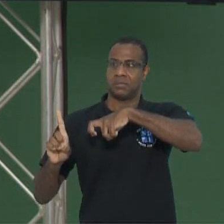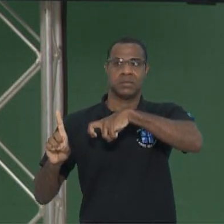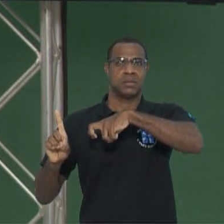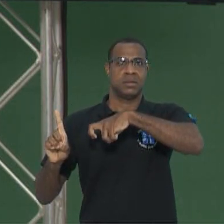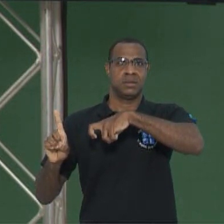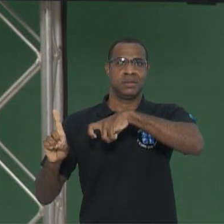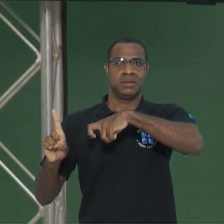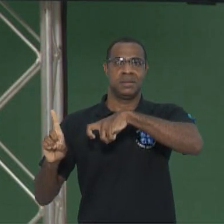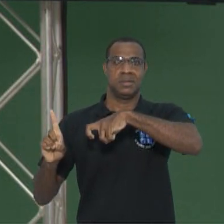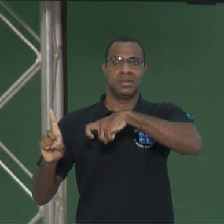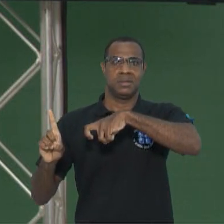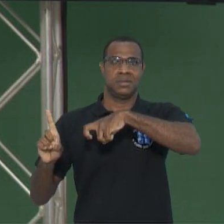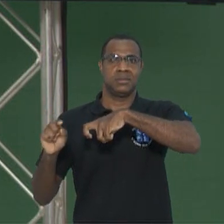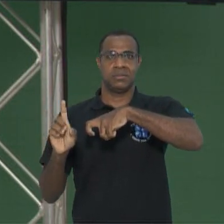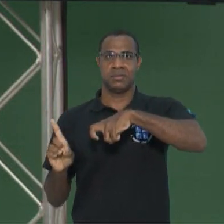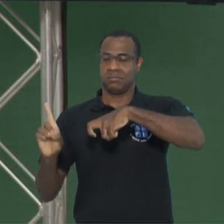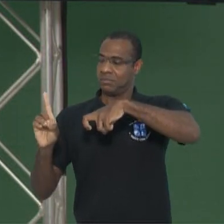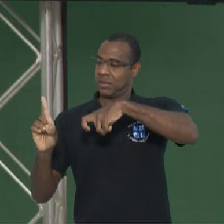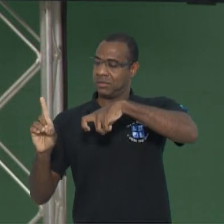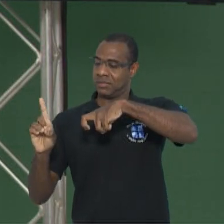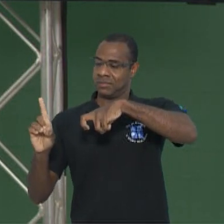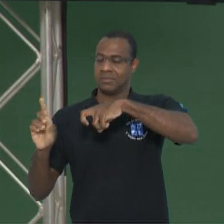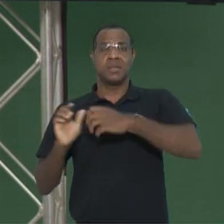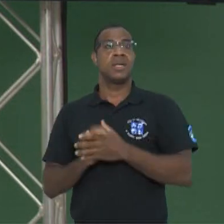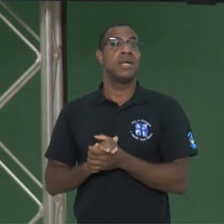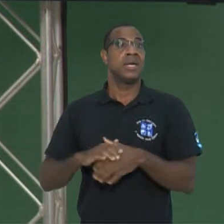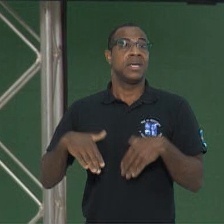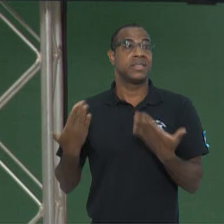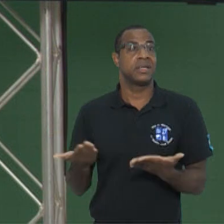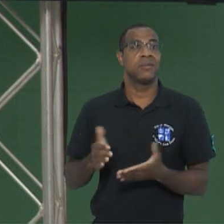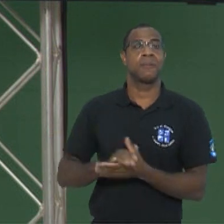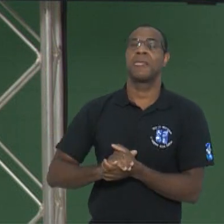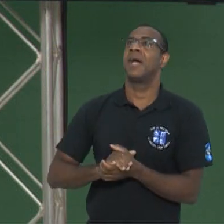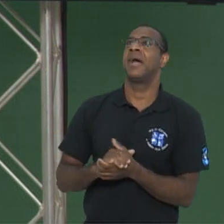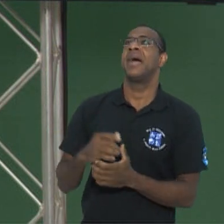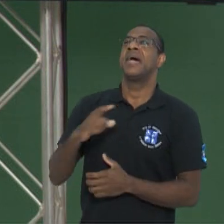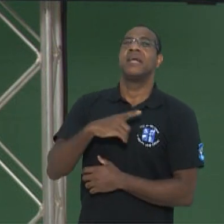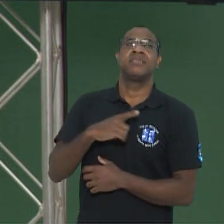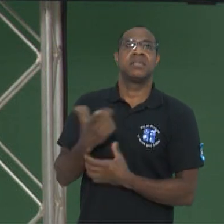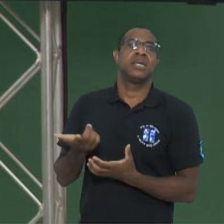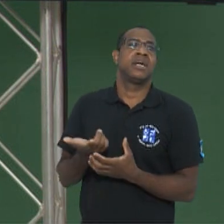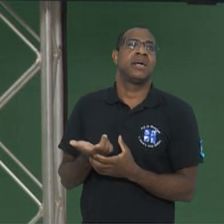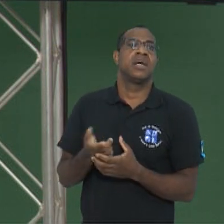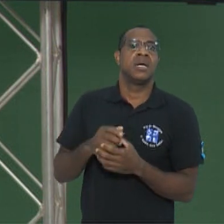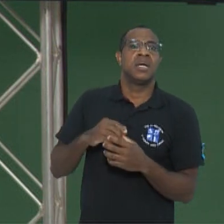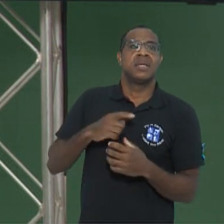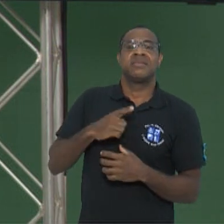do caos, do nada, vamos dizer assim, havia no universo uma espécie de uma